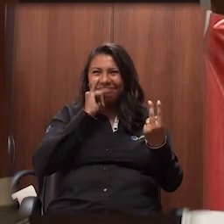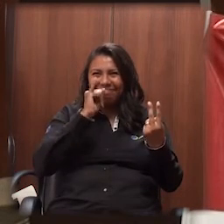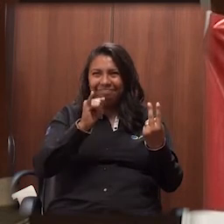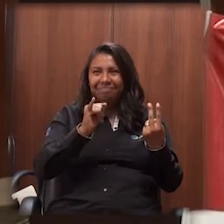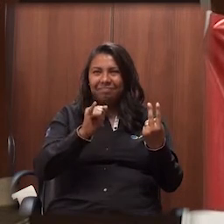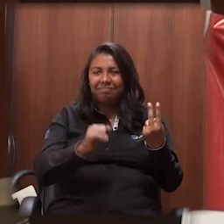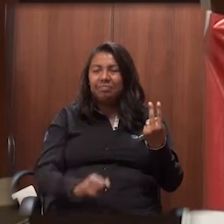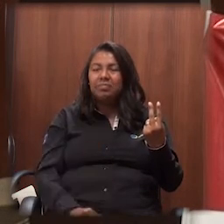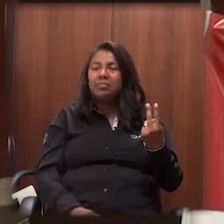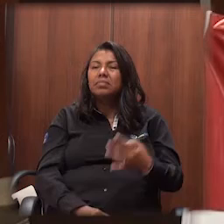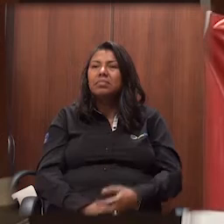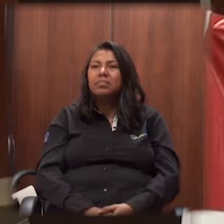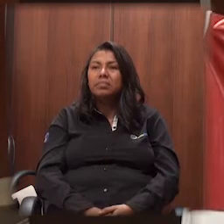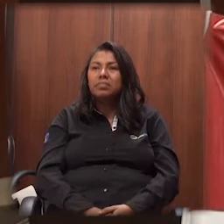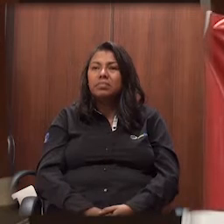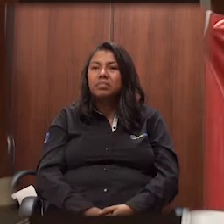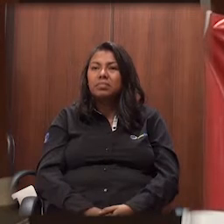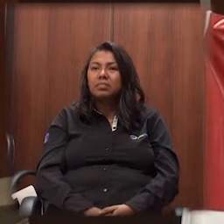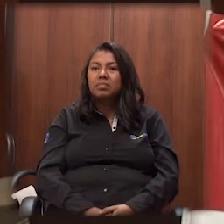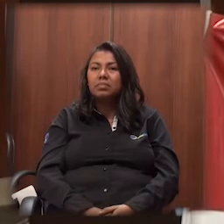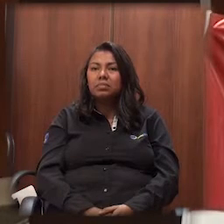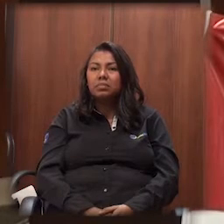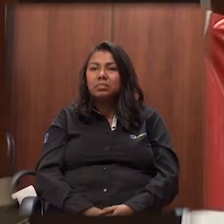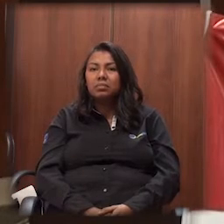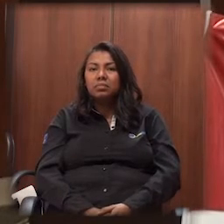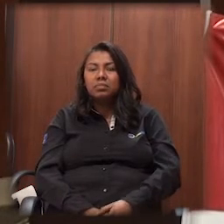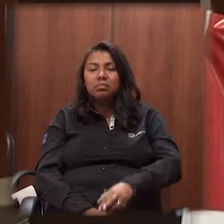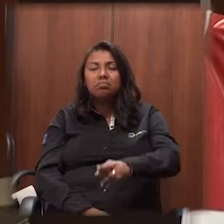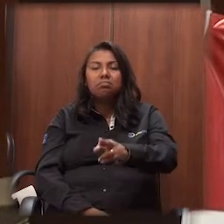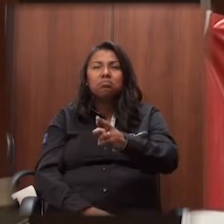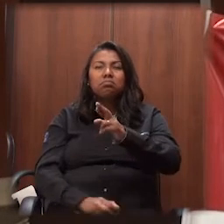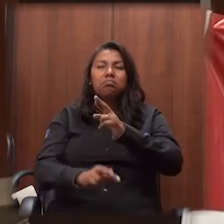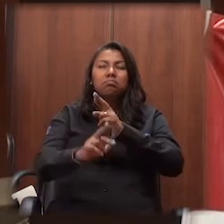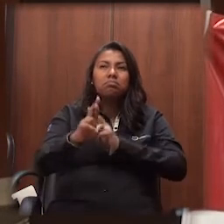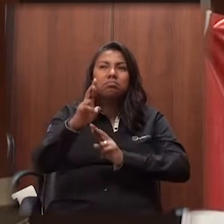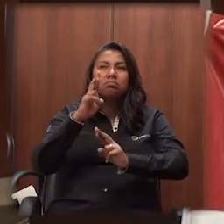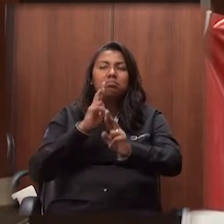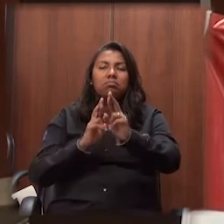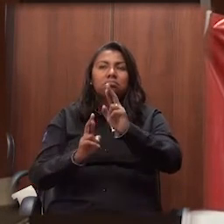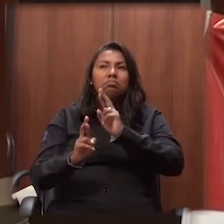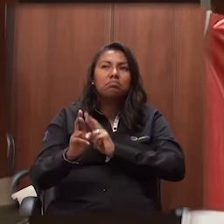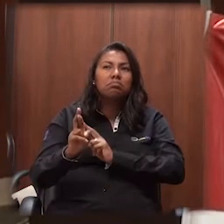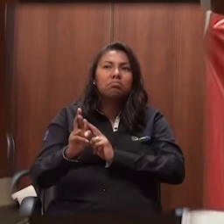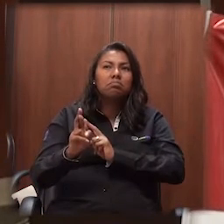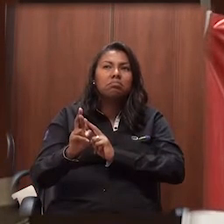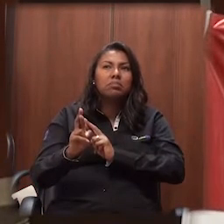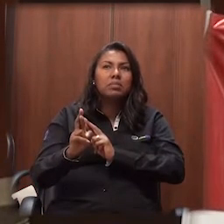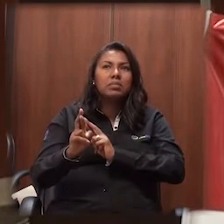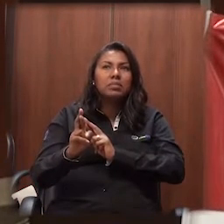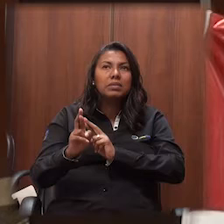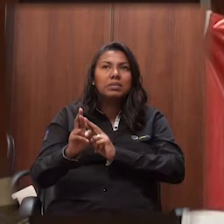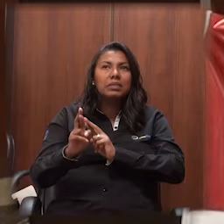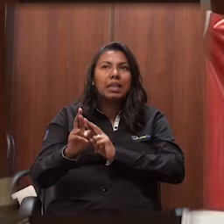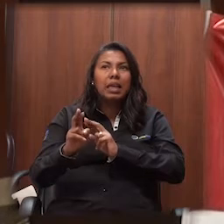atenção é que o predomínio das respostas ao formulário é de respostas